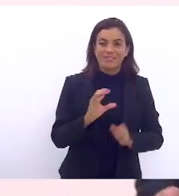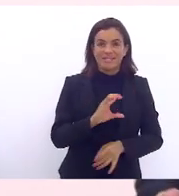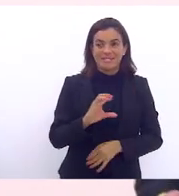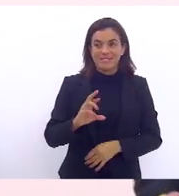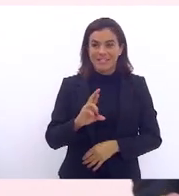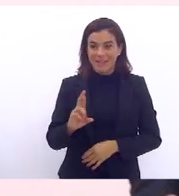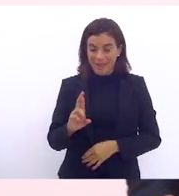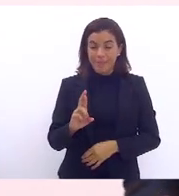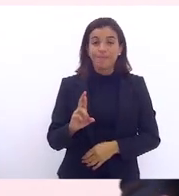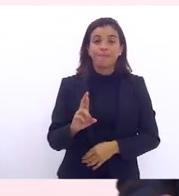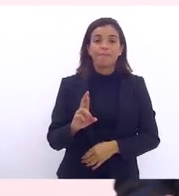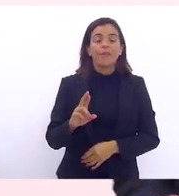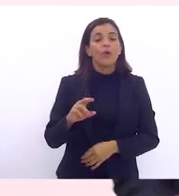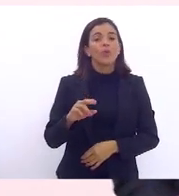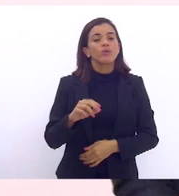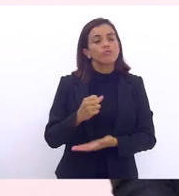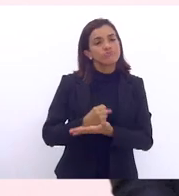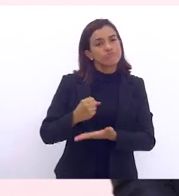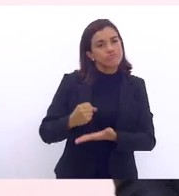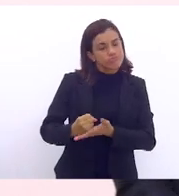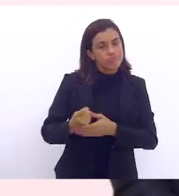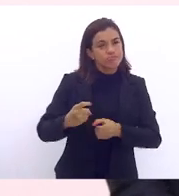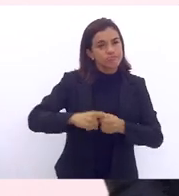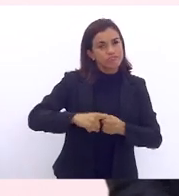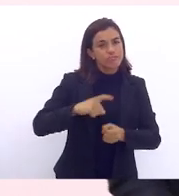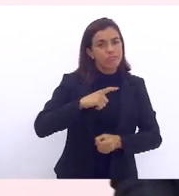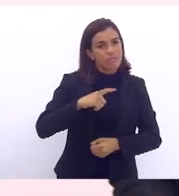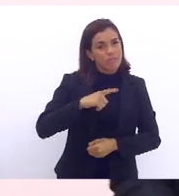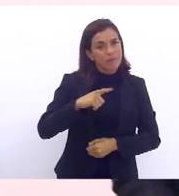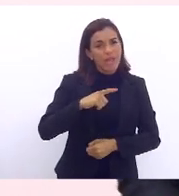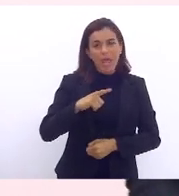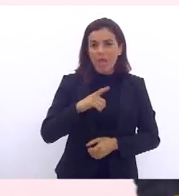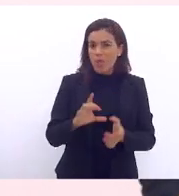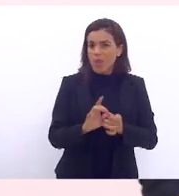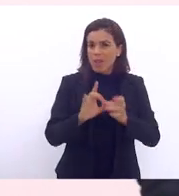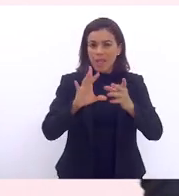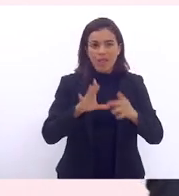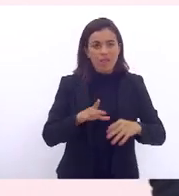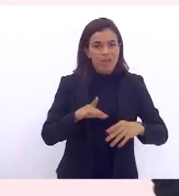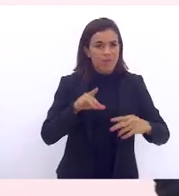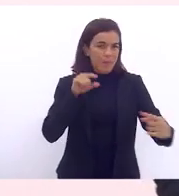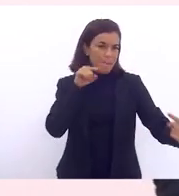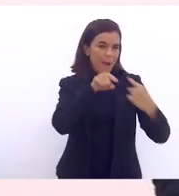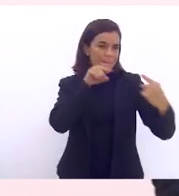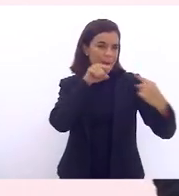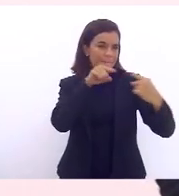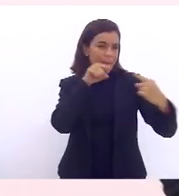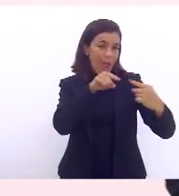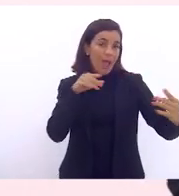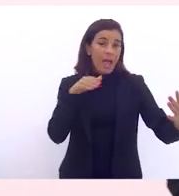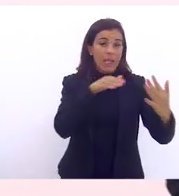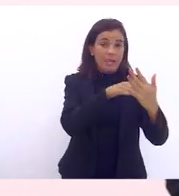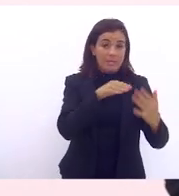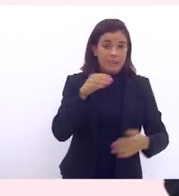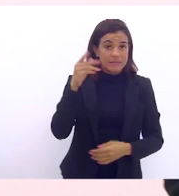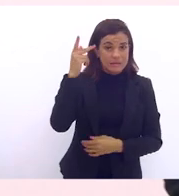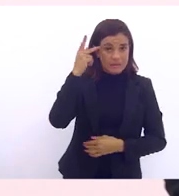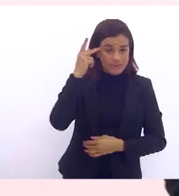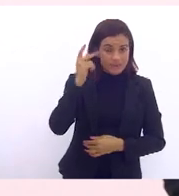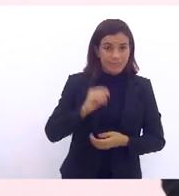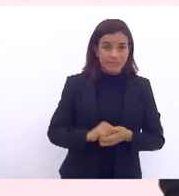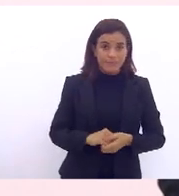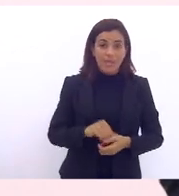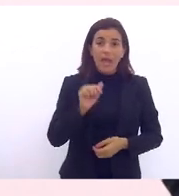concedente no nosso contrato de concessão já tem um free Flow definido para a região metropolitana de São Paulo eh aqui o